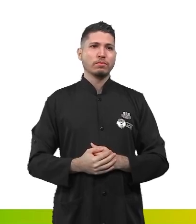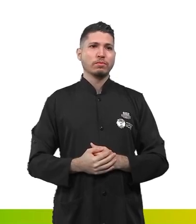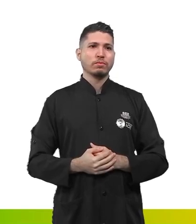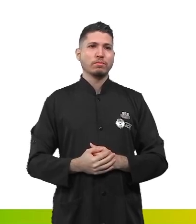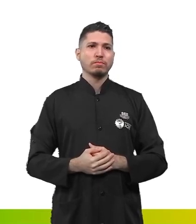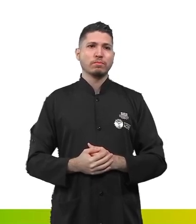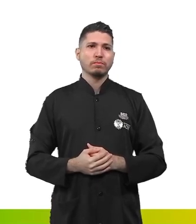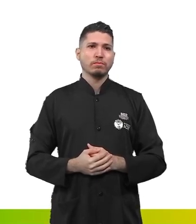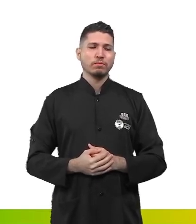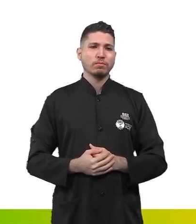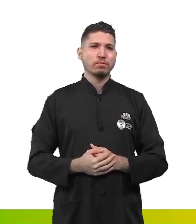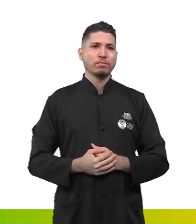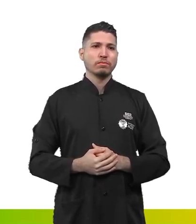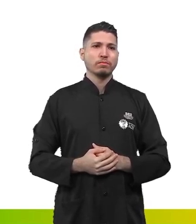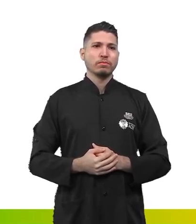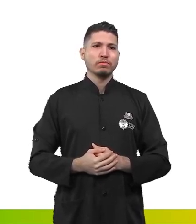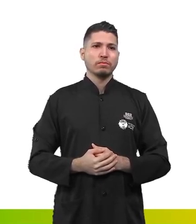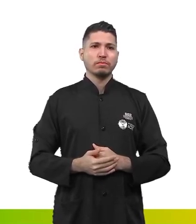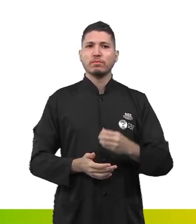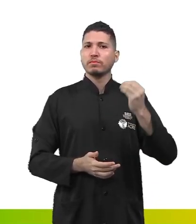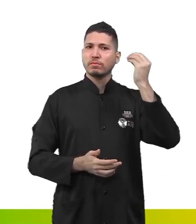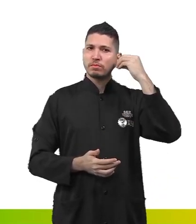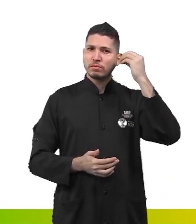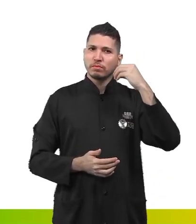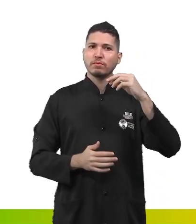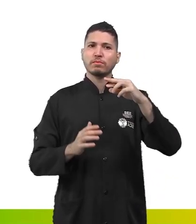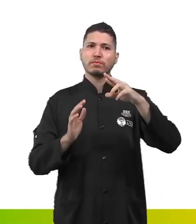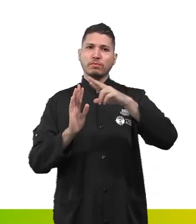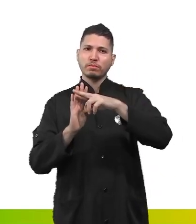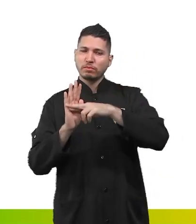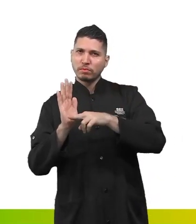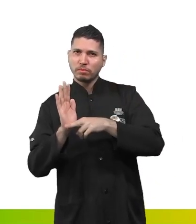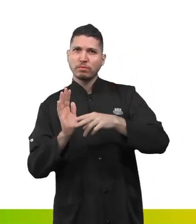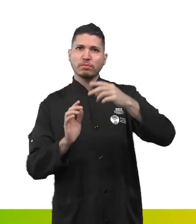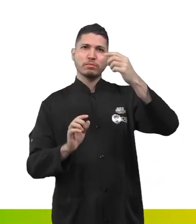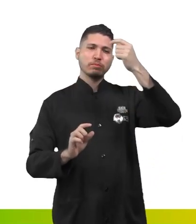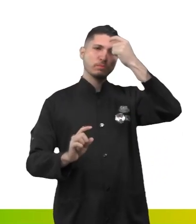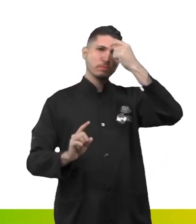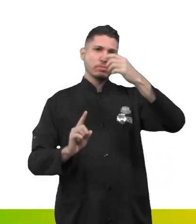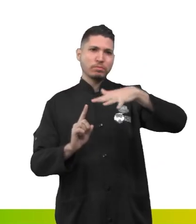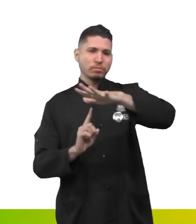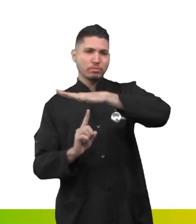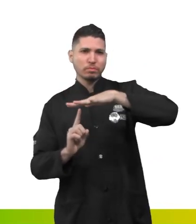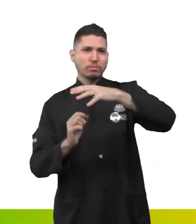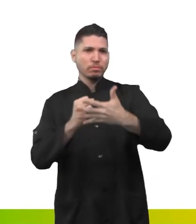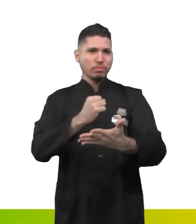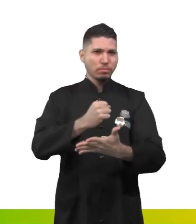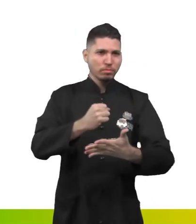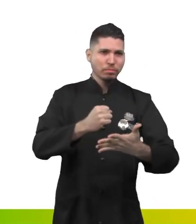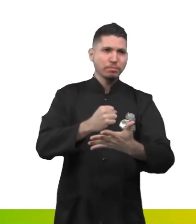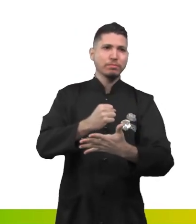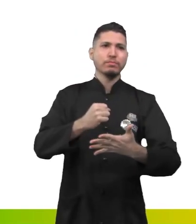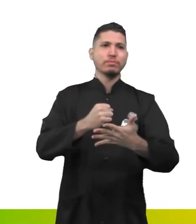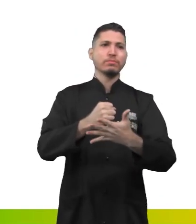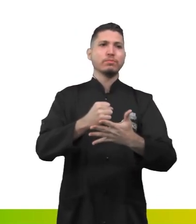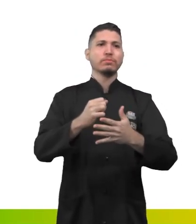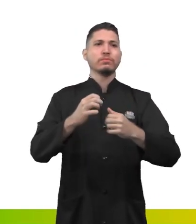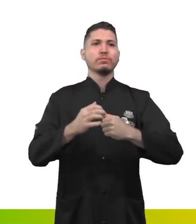procura demonstrar que o princípio moral básico leva em consideração a